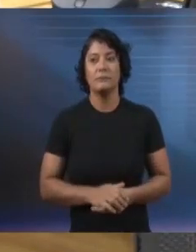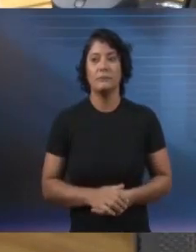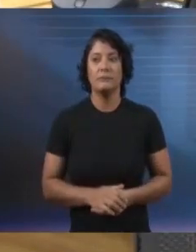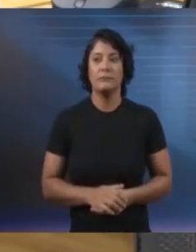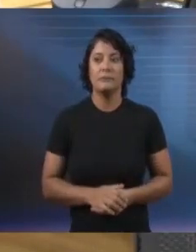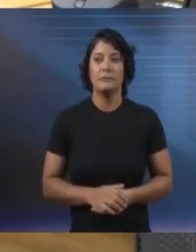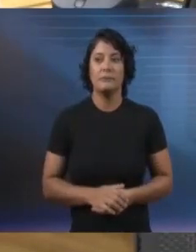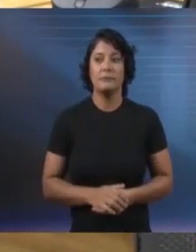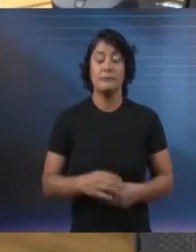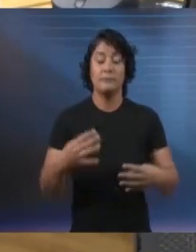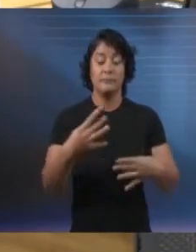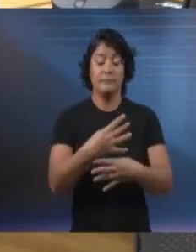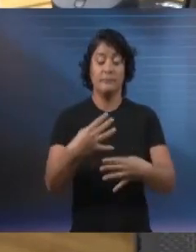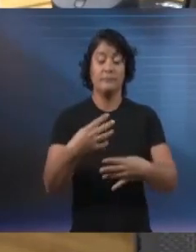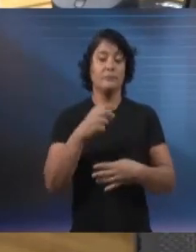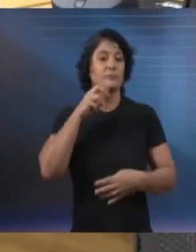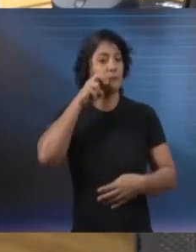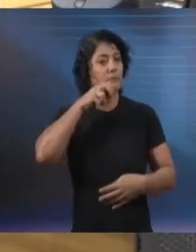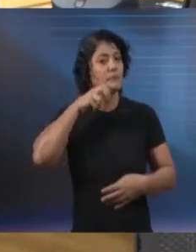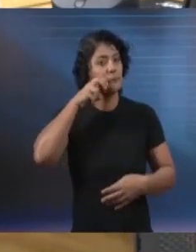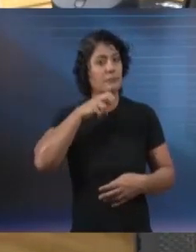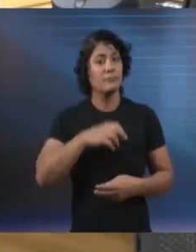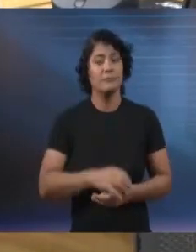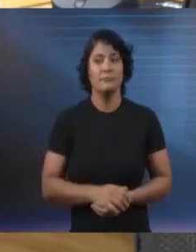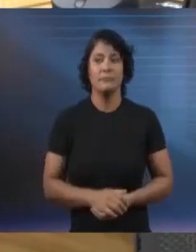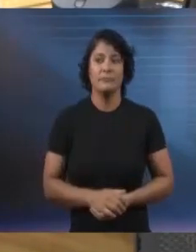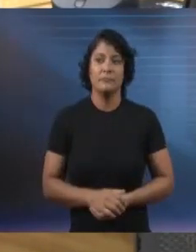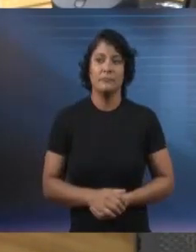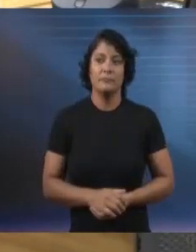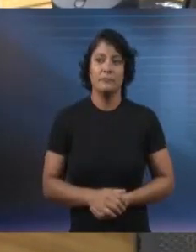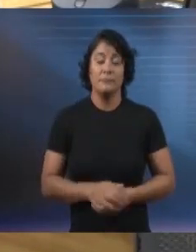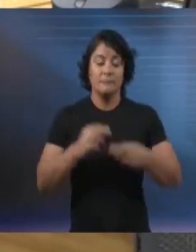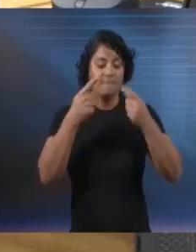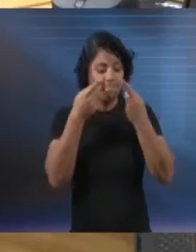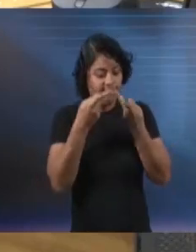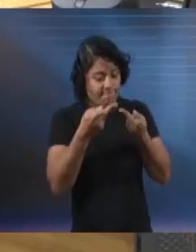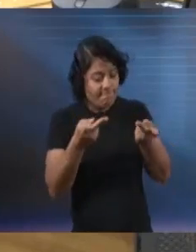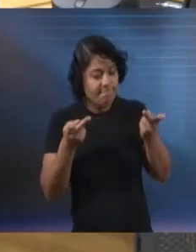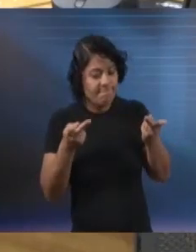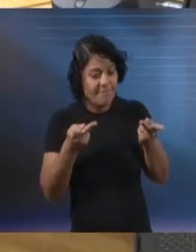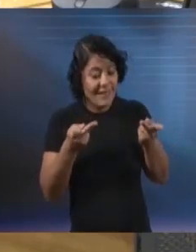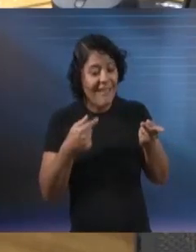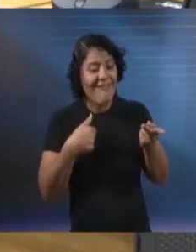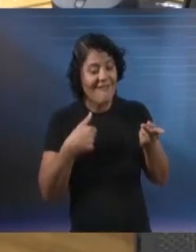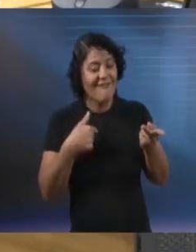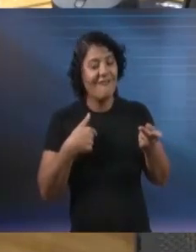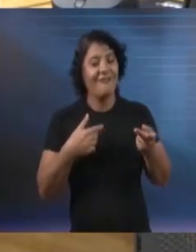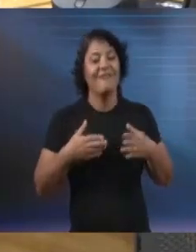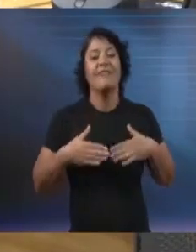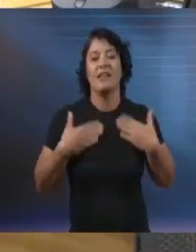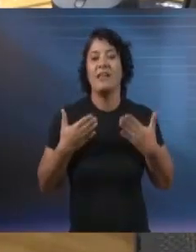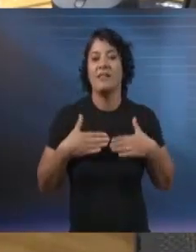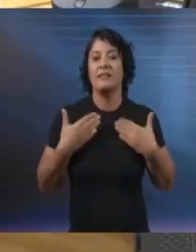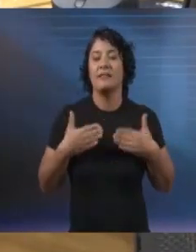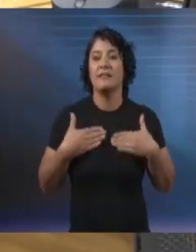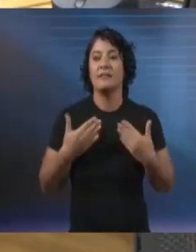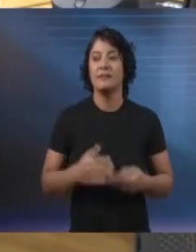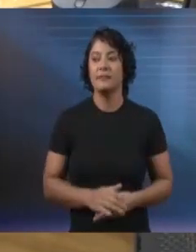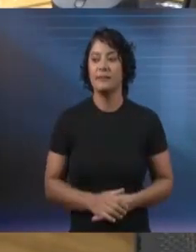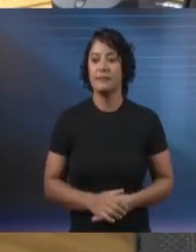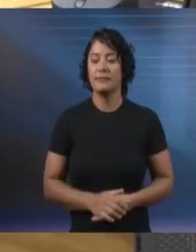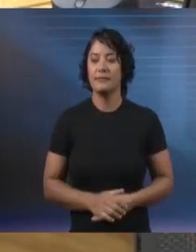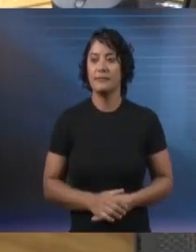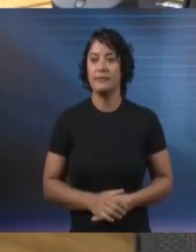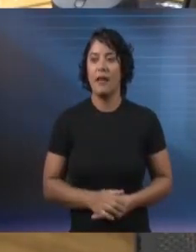da cidade do Natal e todos aqueles que nos visitam. Fico muito feliz por